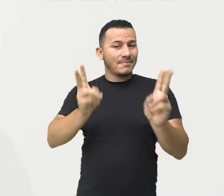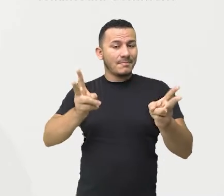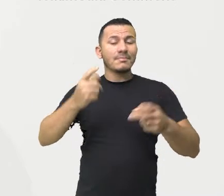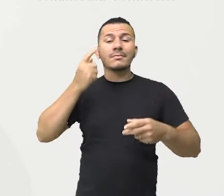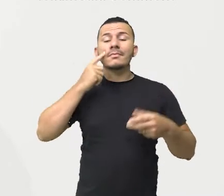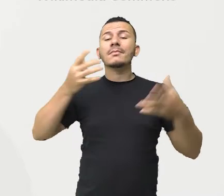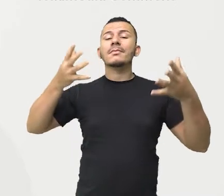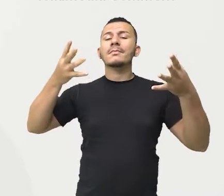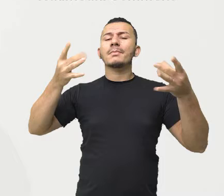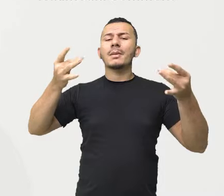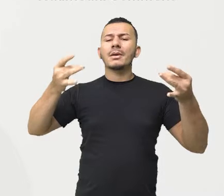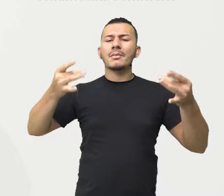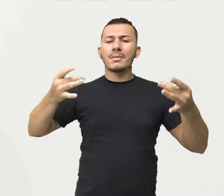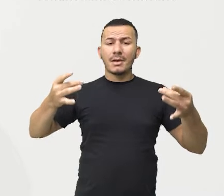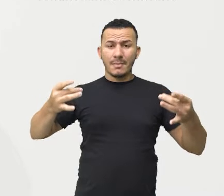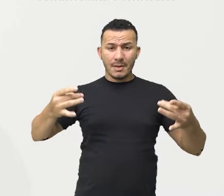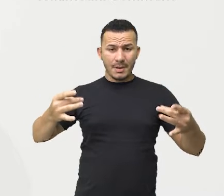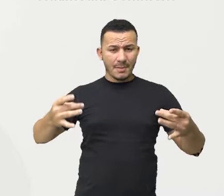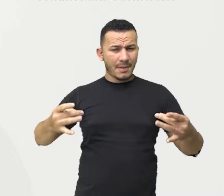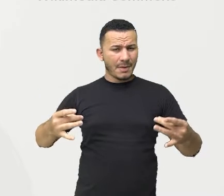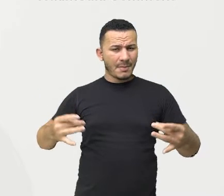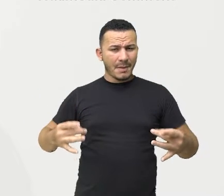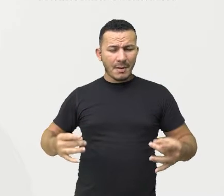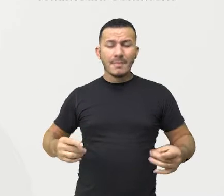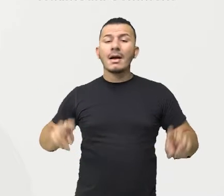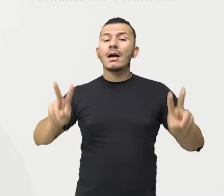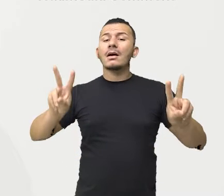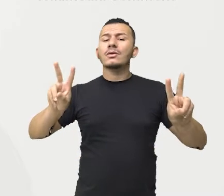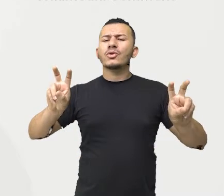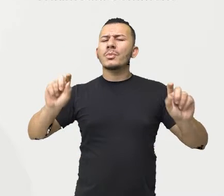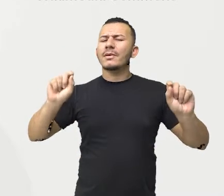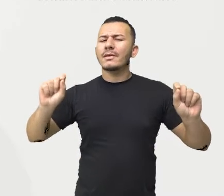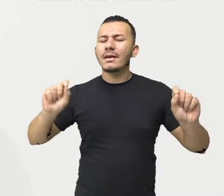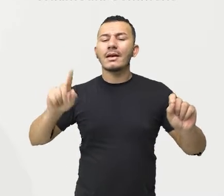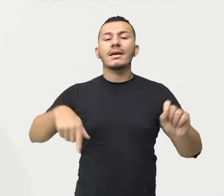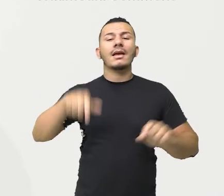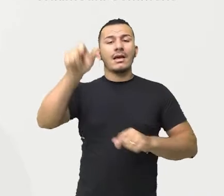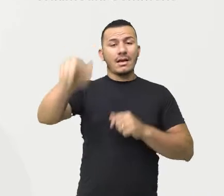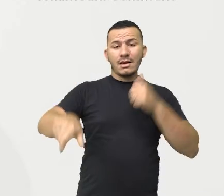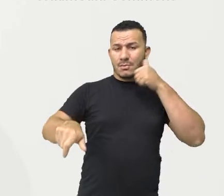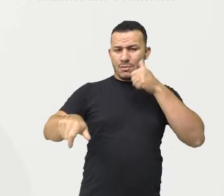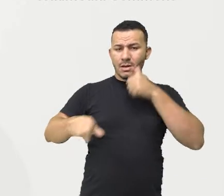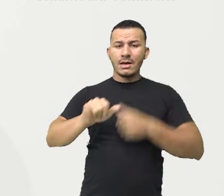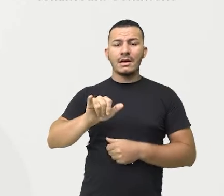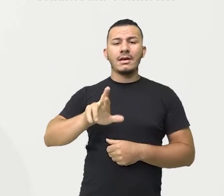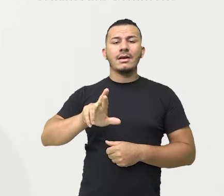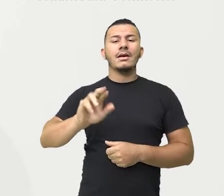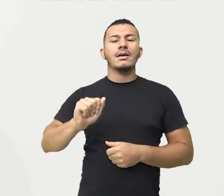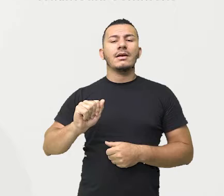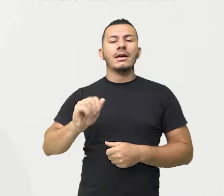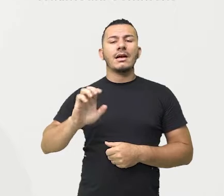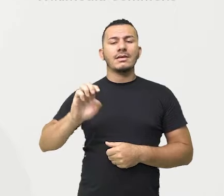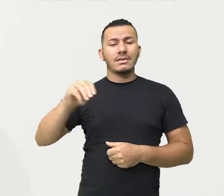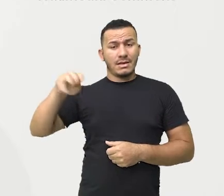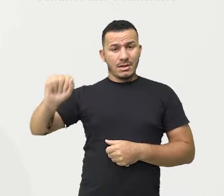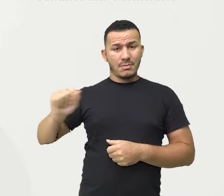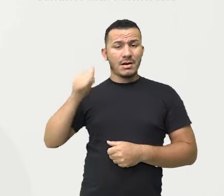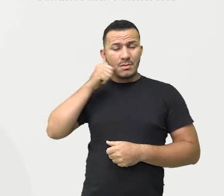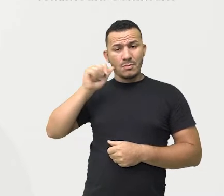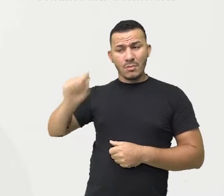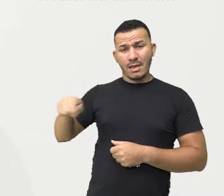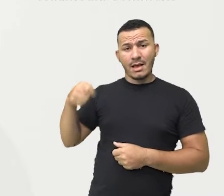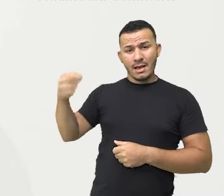descrição psicológica que ele faz, detalhada a respeito de Iracema. Iracema,